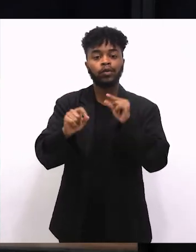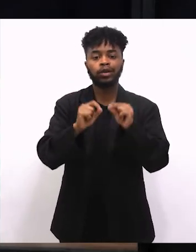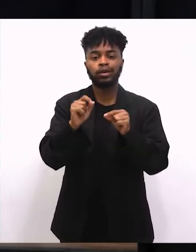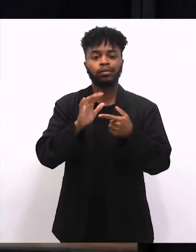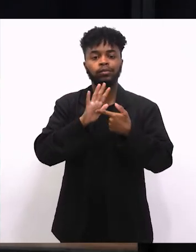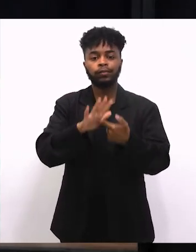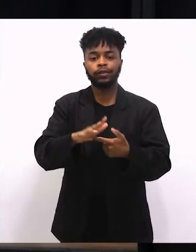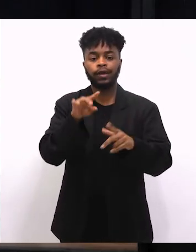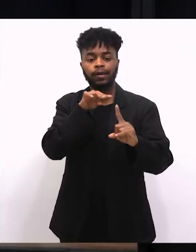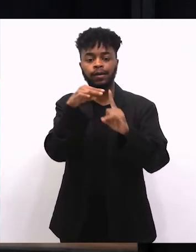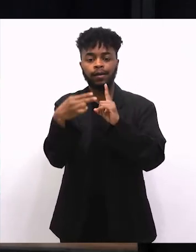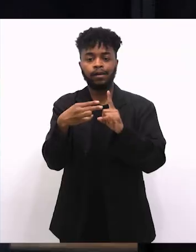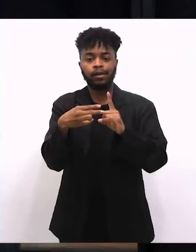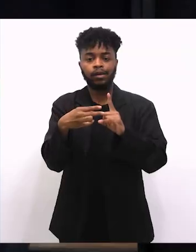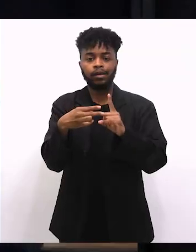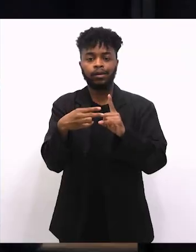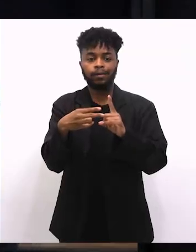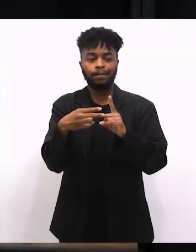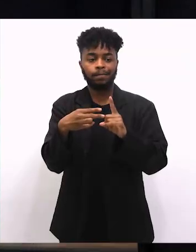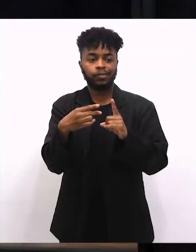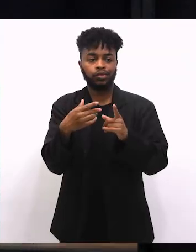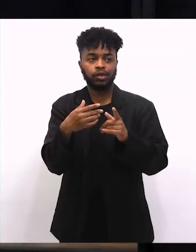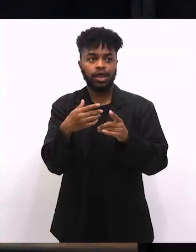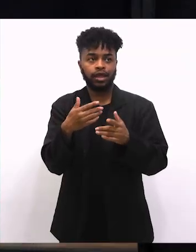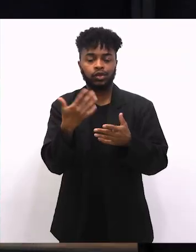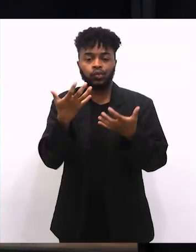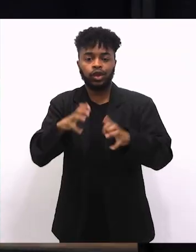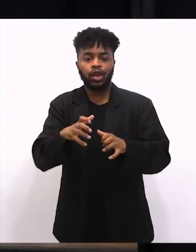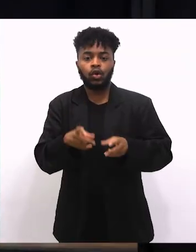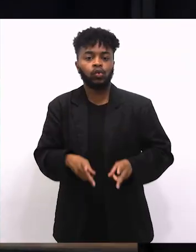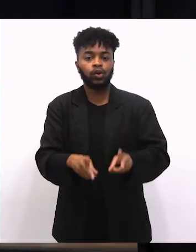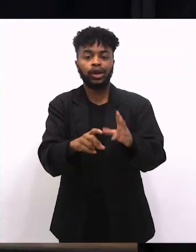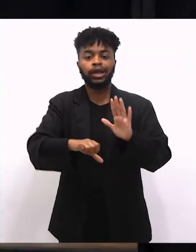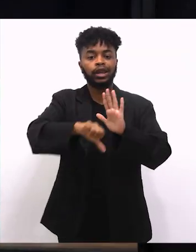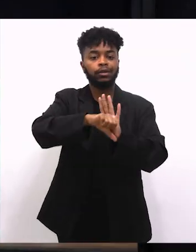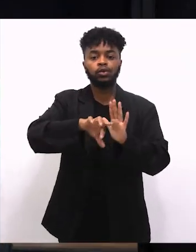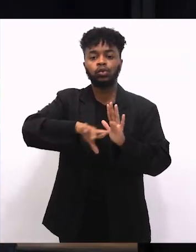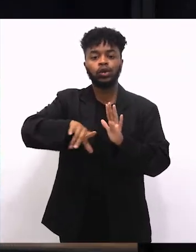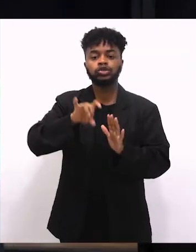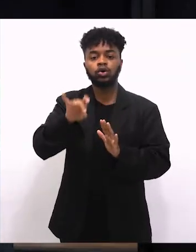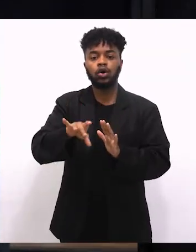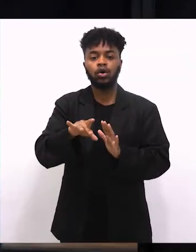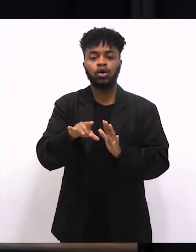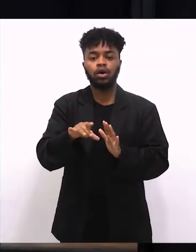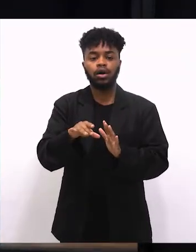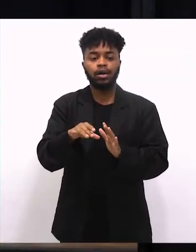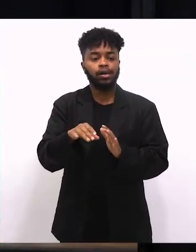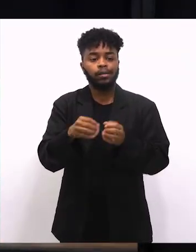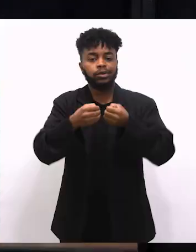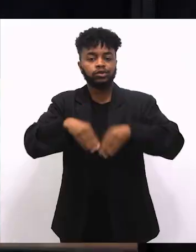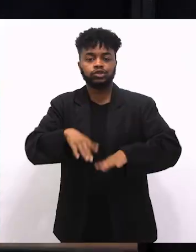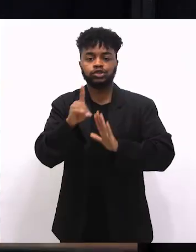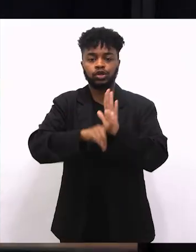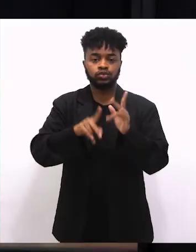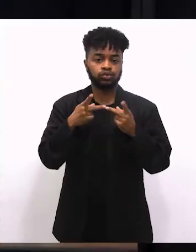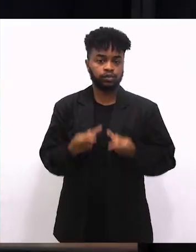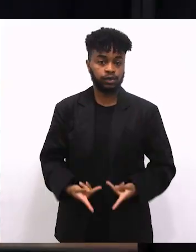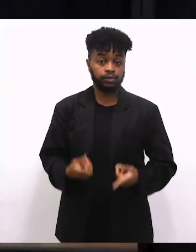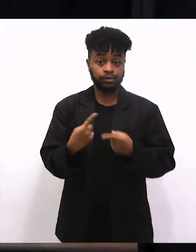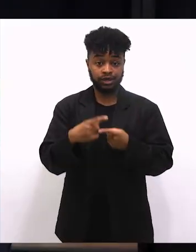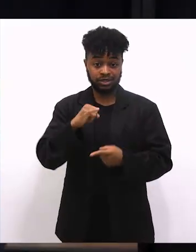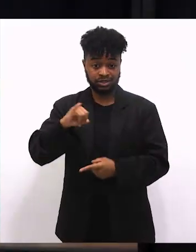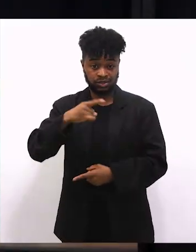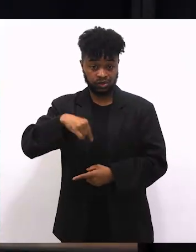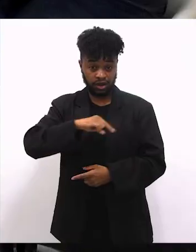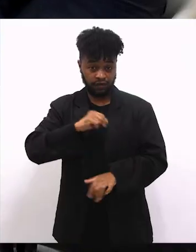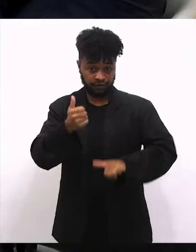numa perspectiva de enfrentamento a ser um crime e não necessariamente uma violação de direitos humanos. E aí, se nós olharmos